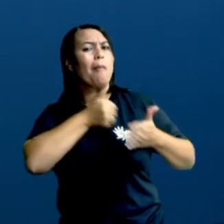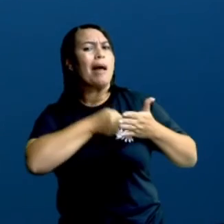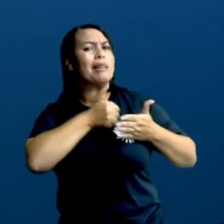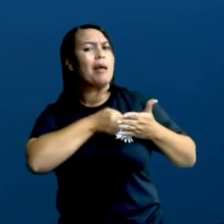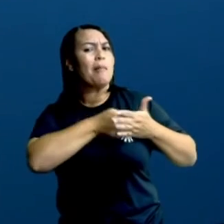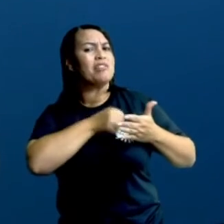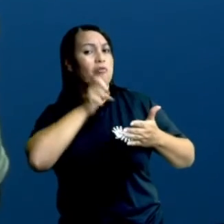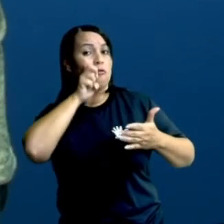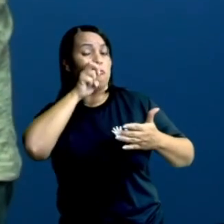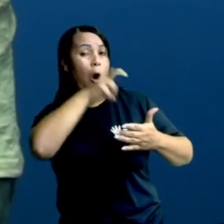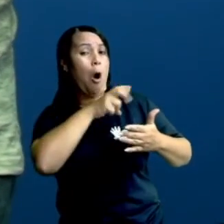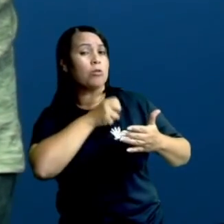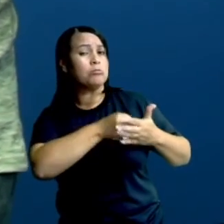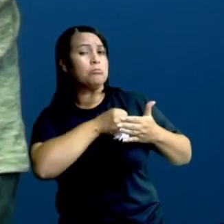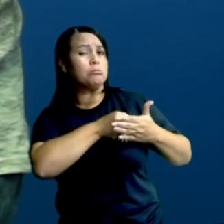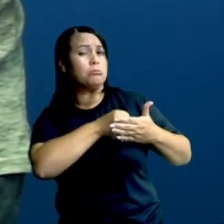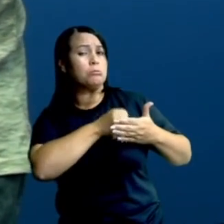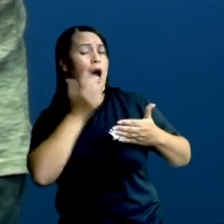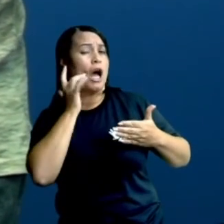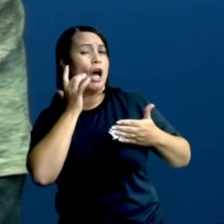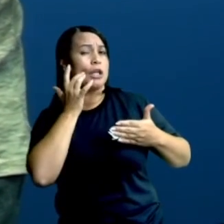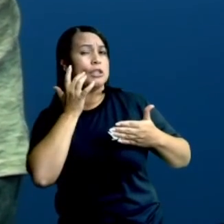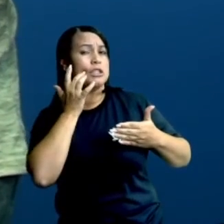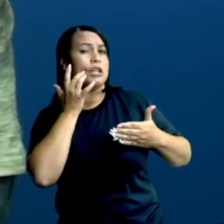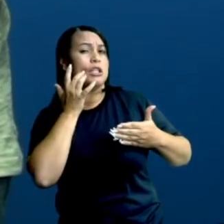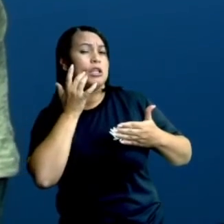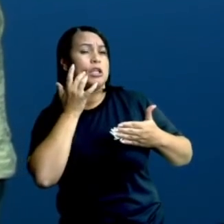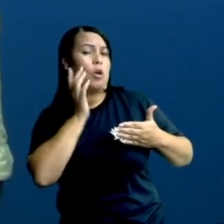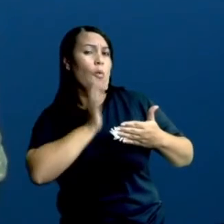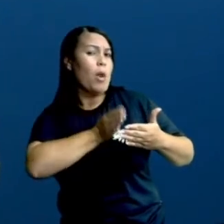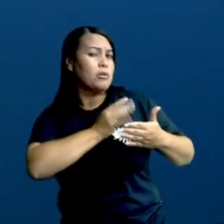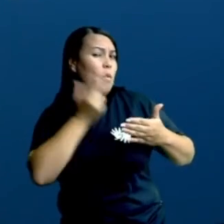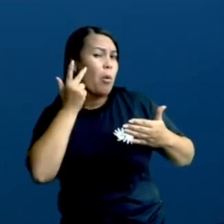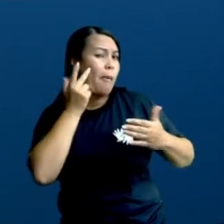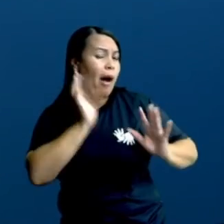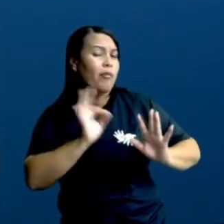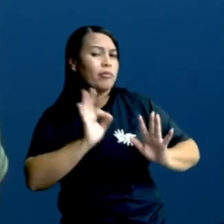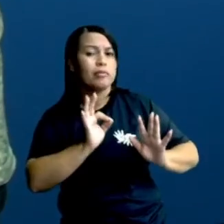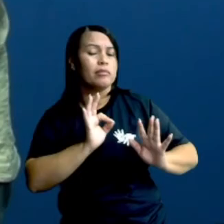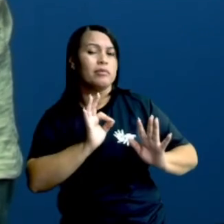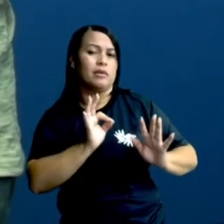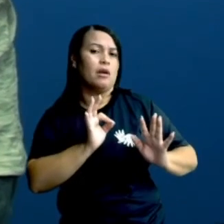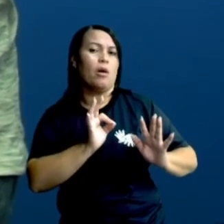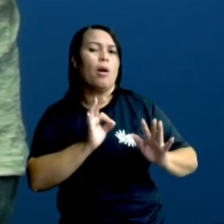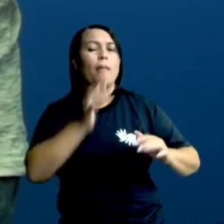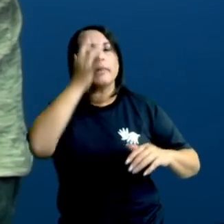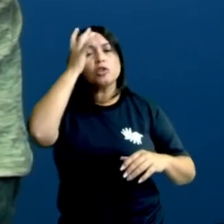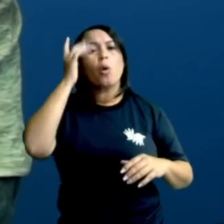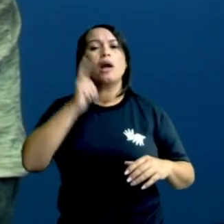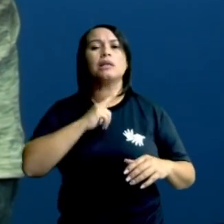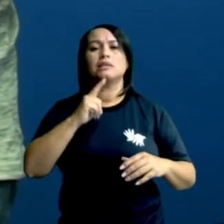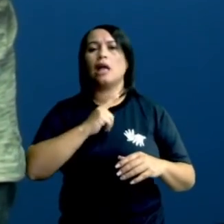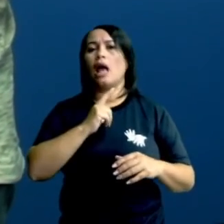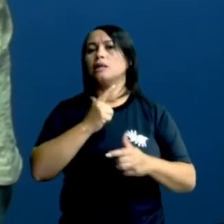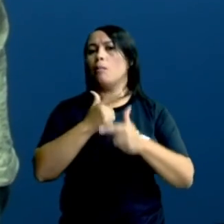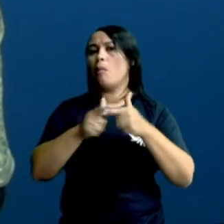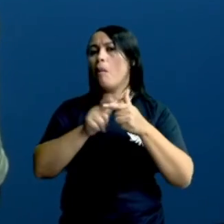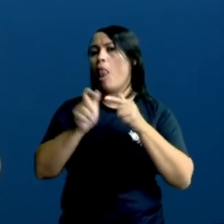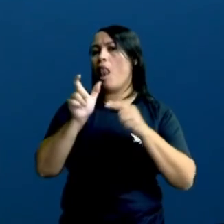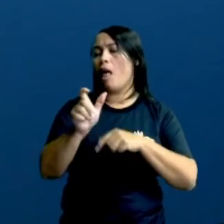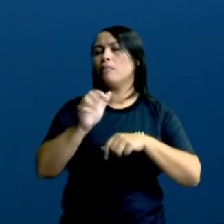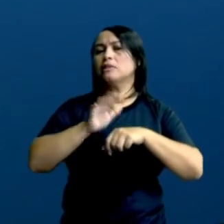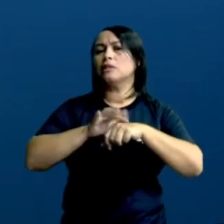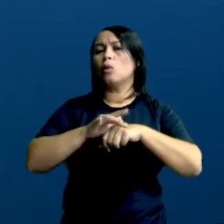forte, vai ser mais forte que um coração normal. Não. Uma pessoa que possui cardiomegalia tem esse